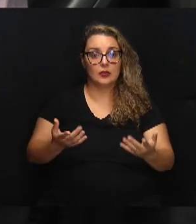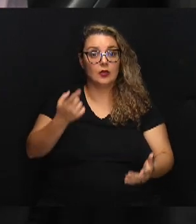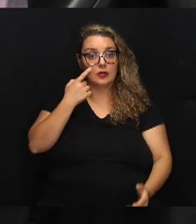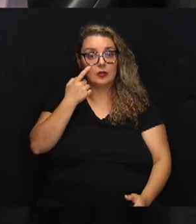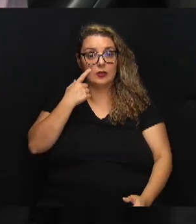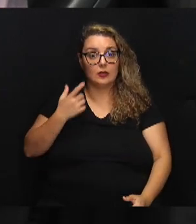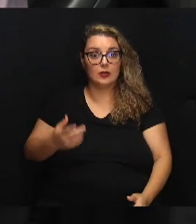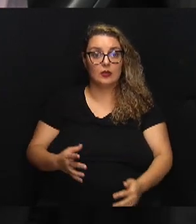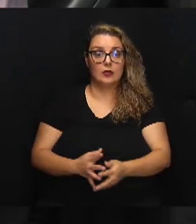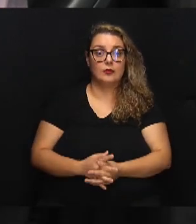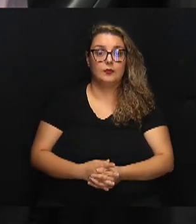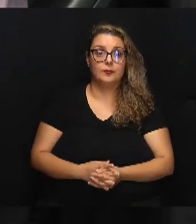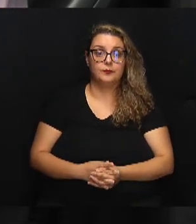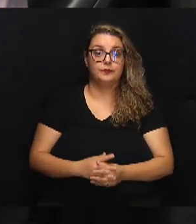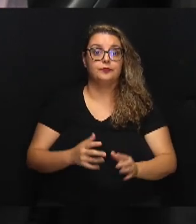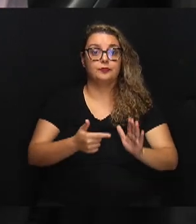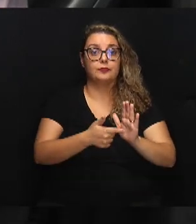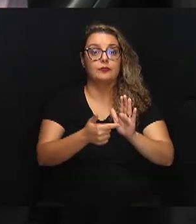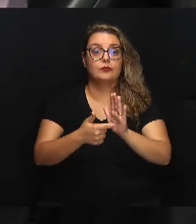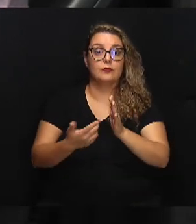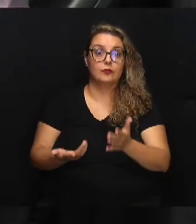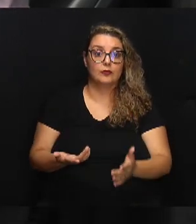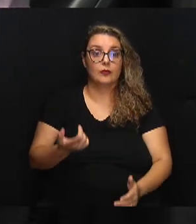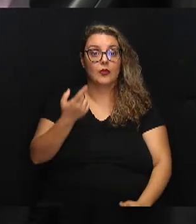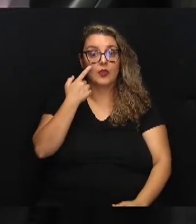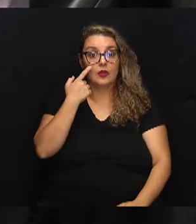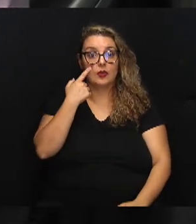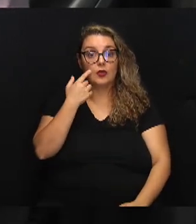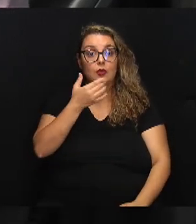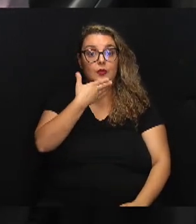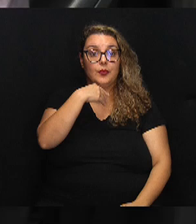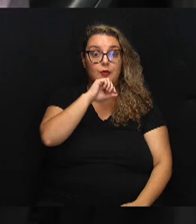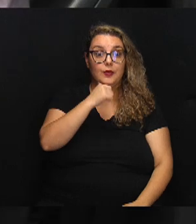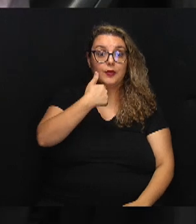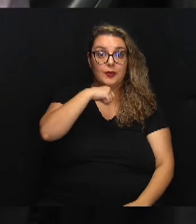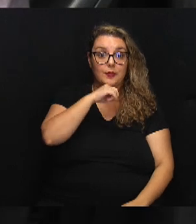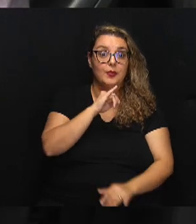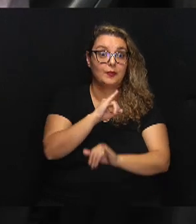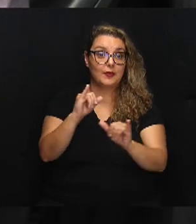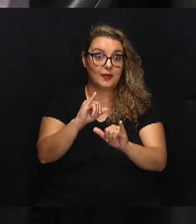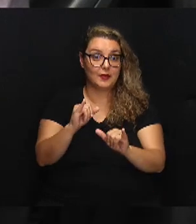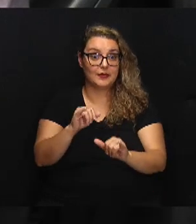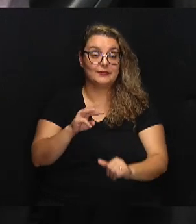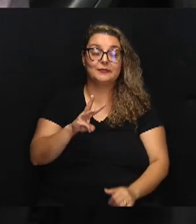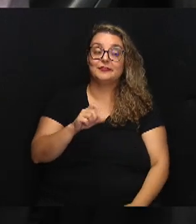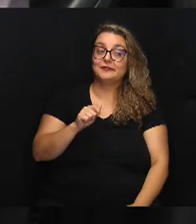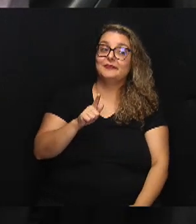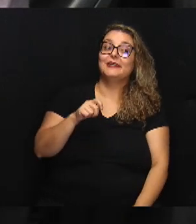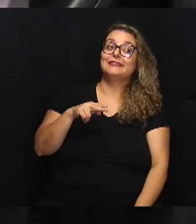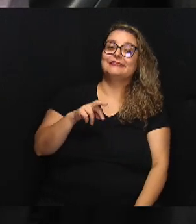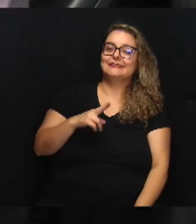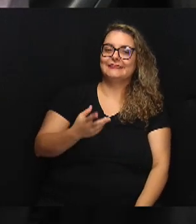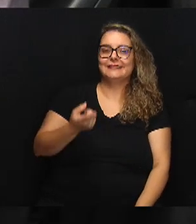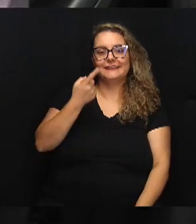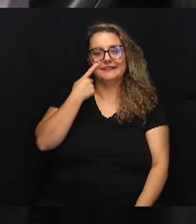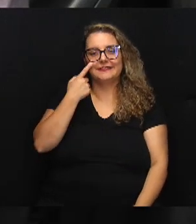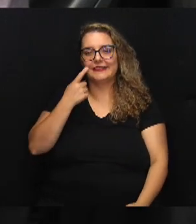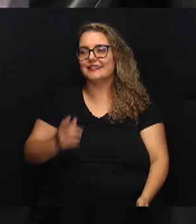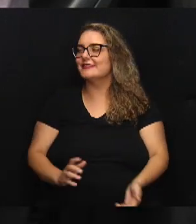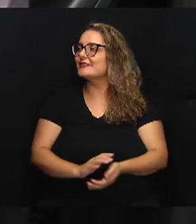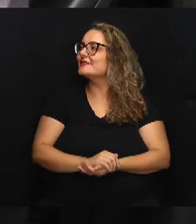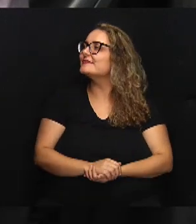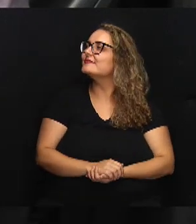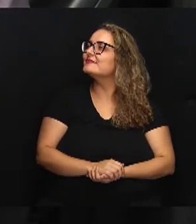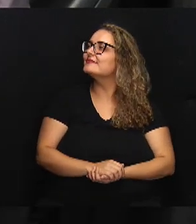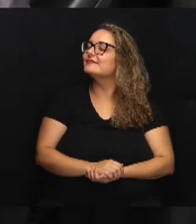vai mostrar aqui, vamos ver o que papai e mamãe têm a dizer sobre Wagner, né? Vamos lá.